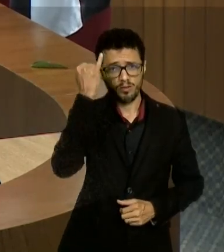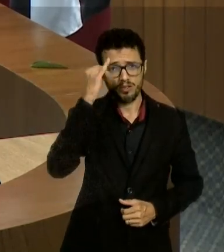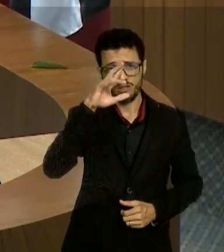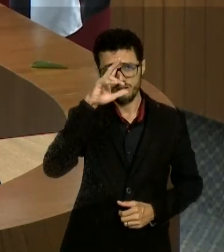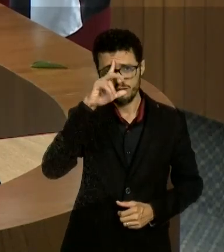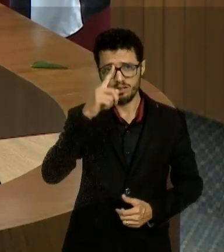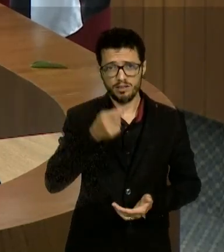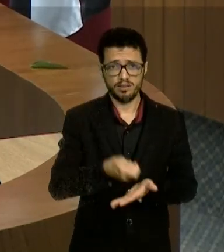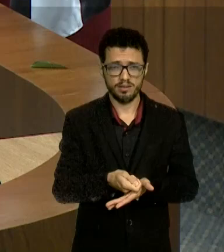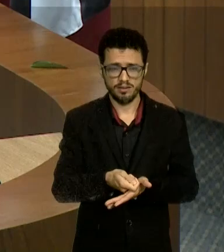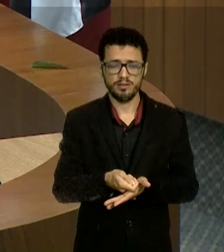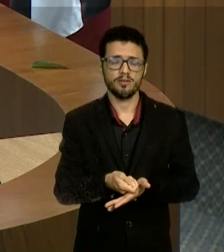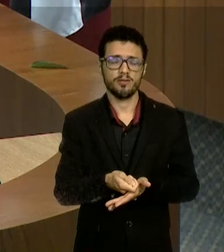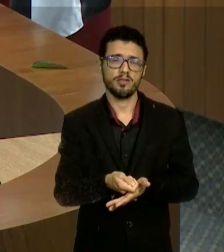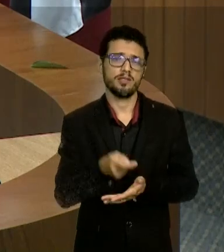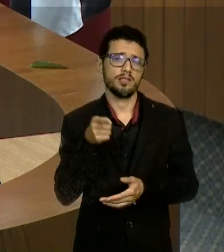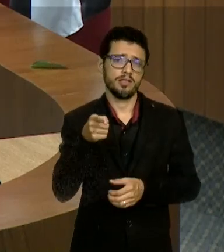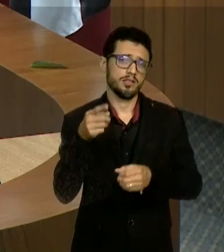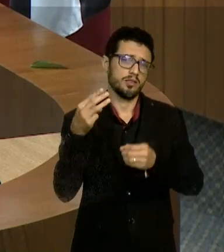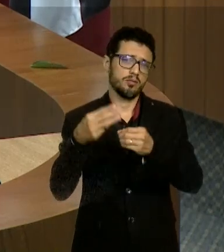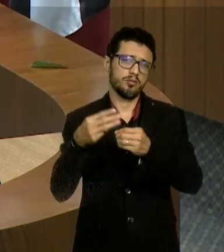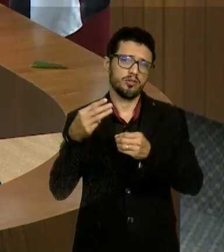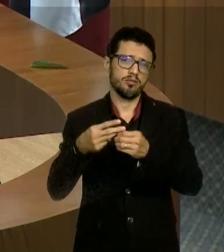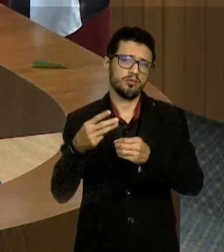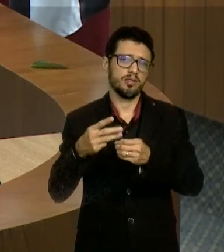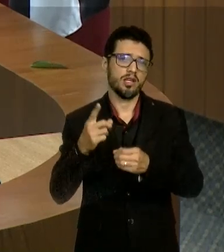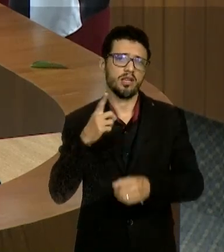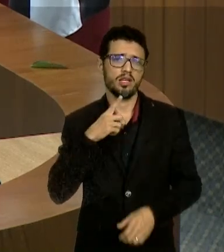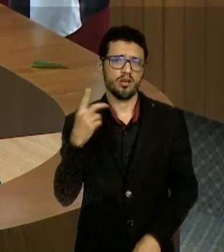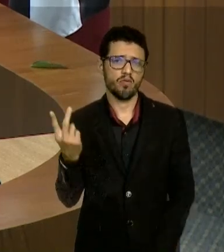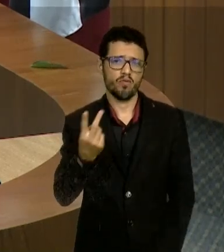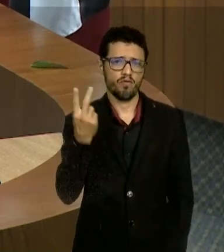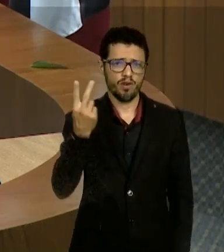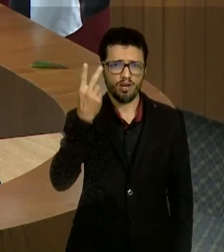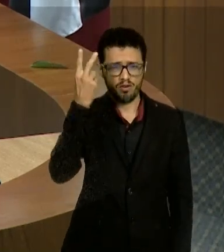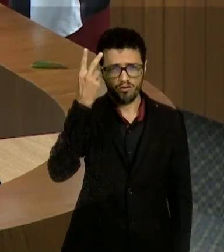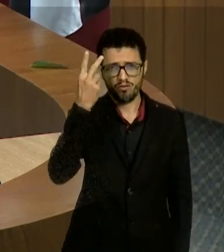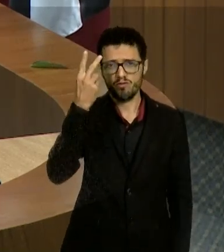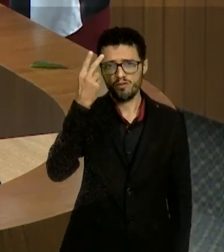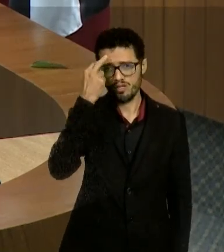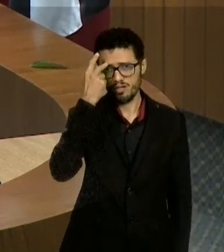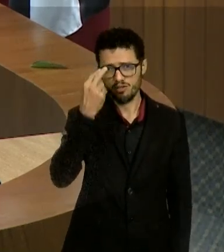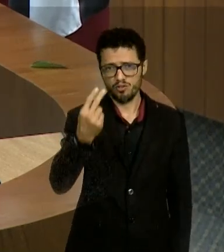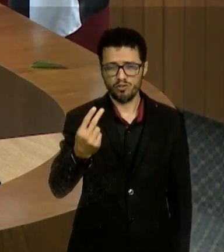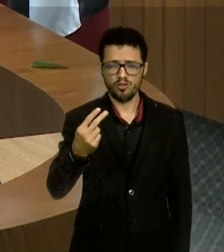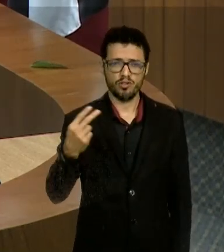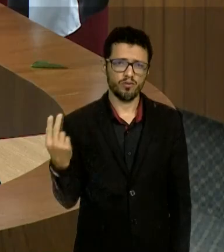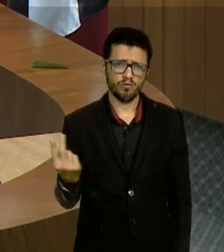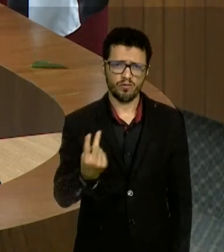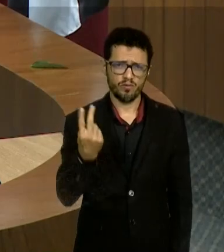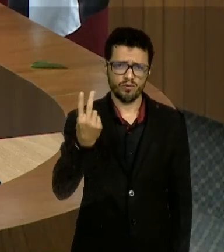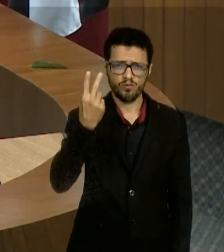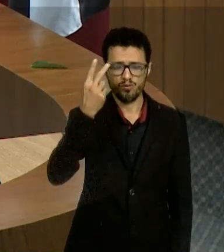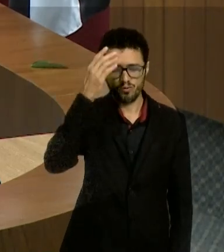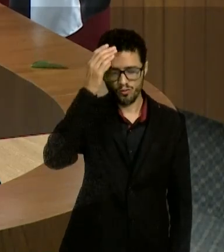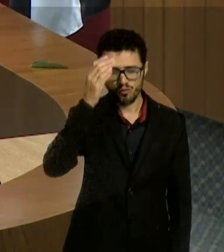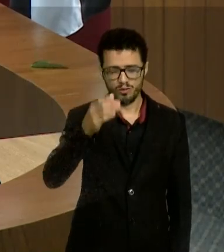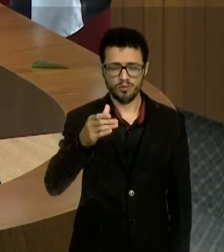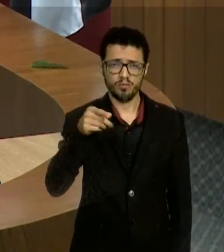que tem um valor histórico, um valor cultural, possa se desenvolver